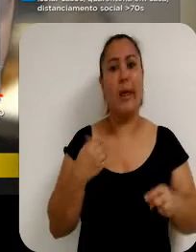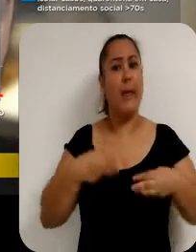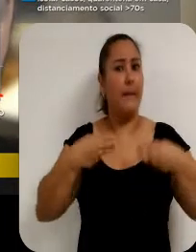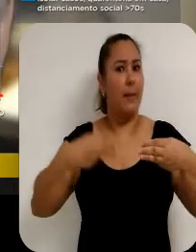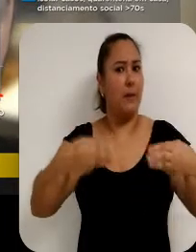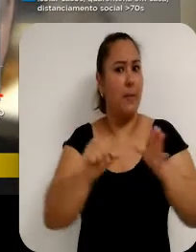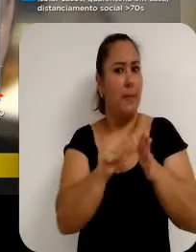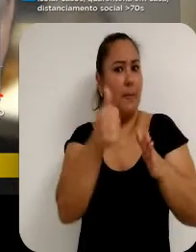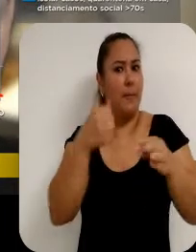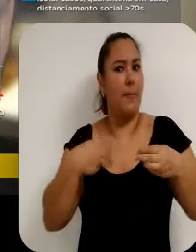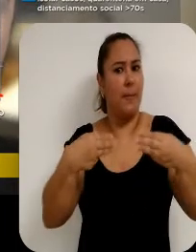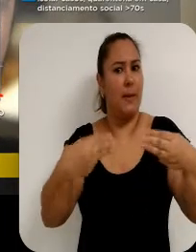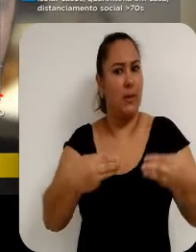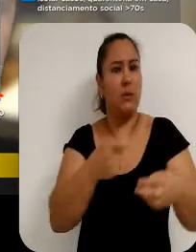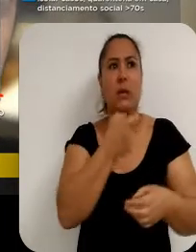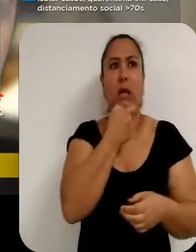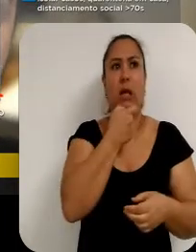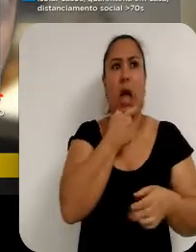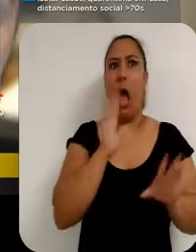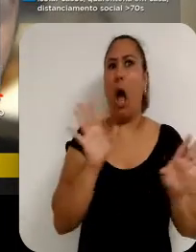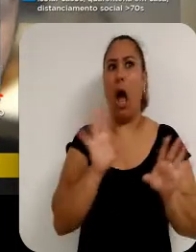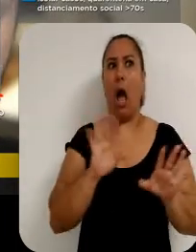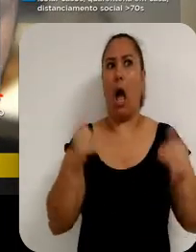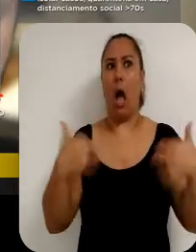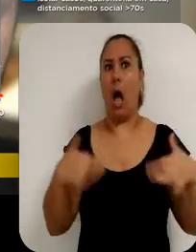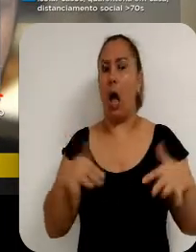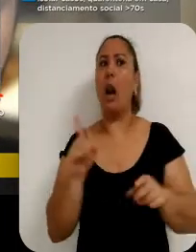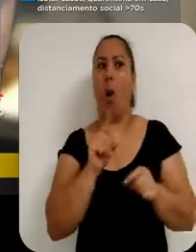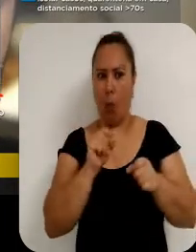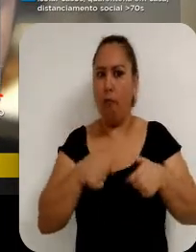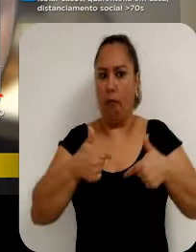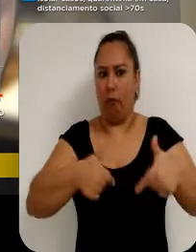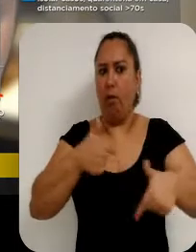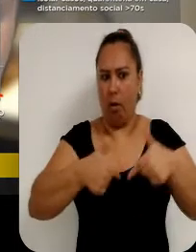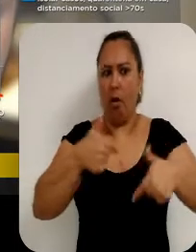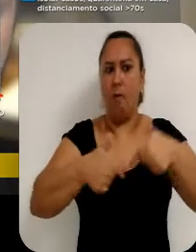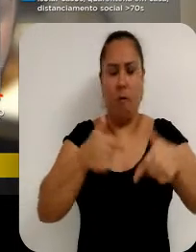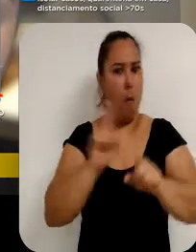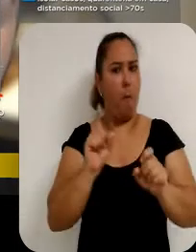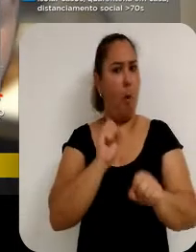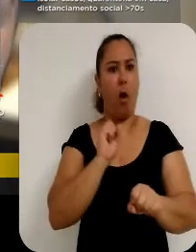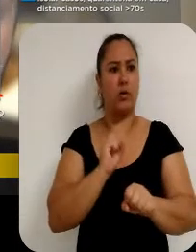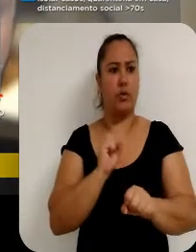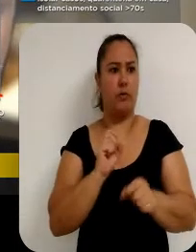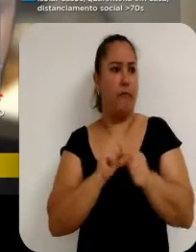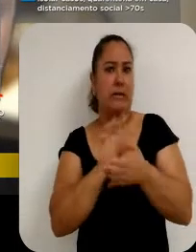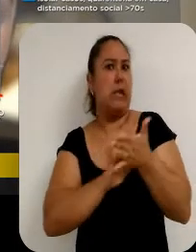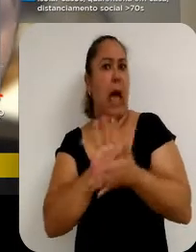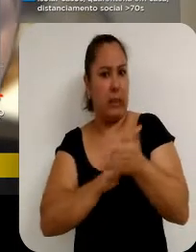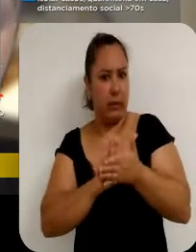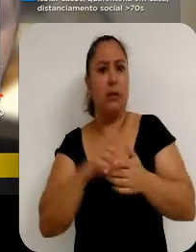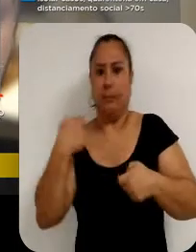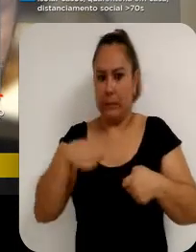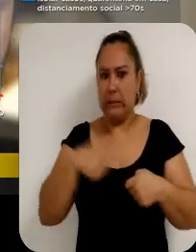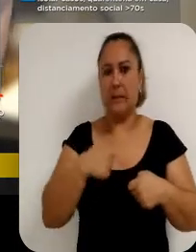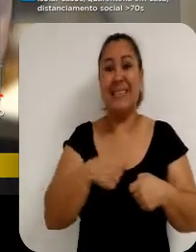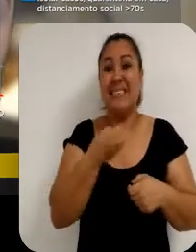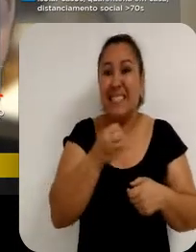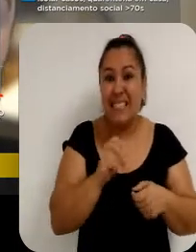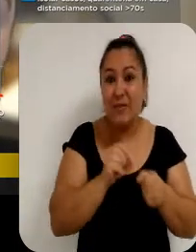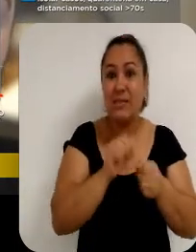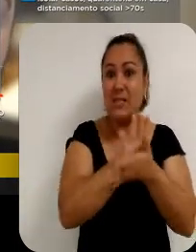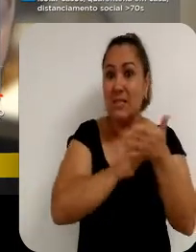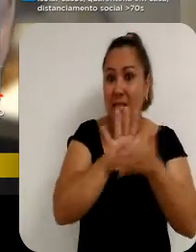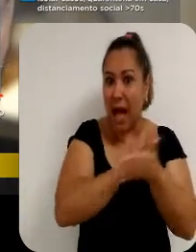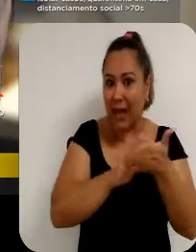da ideia de não fazer nada. Porque se ele não fizesse nada, ele teria 500 mil de mortos entre abril e